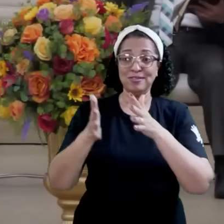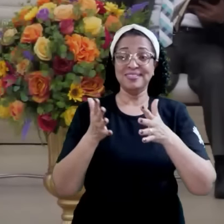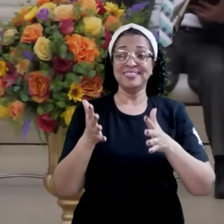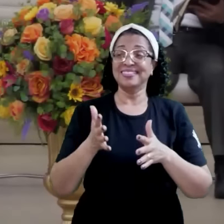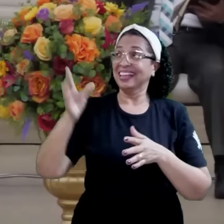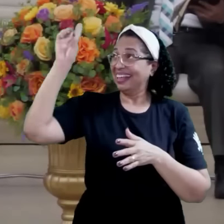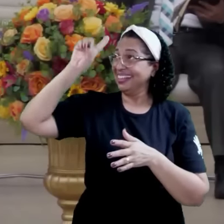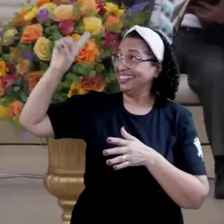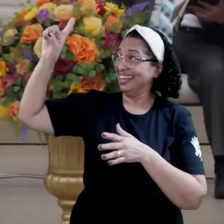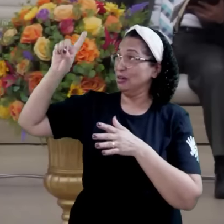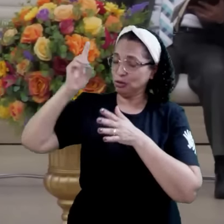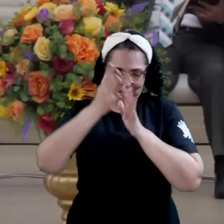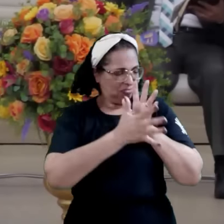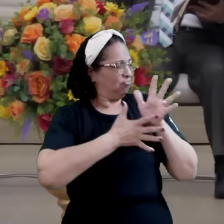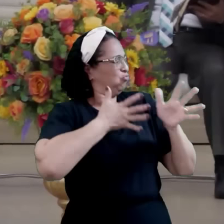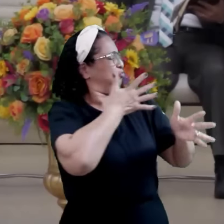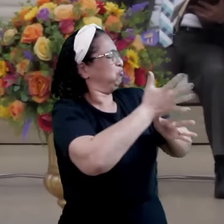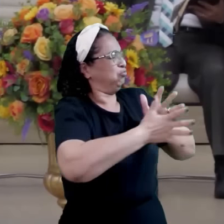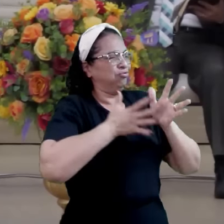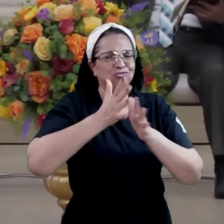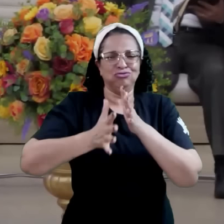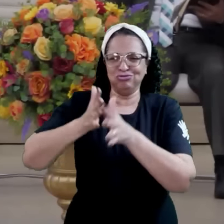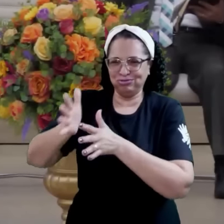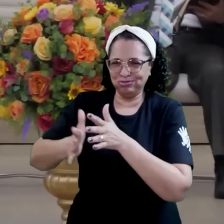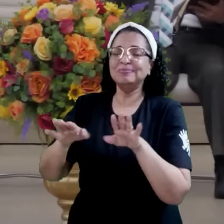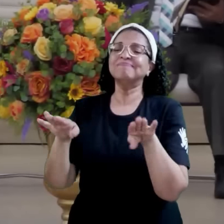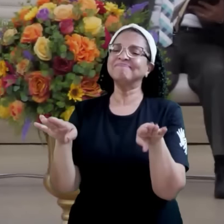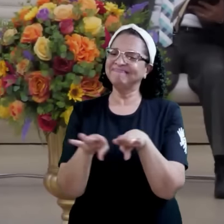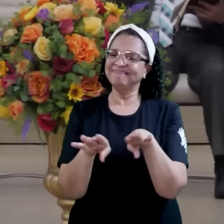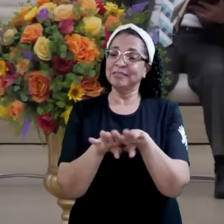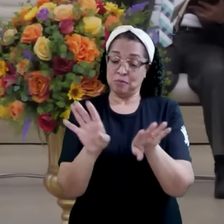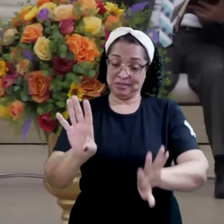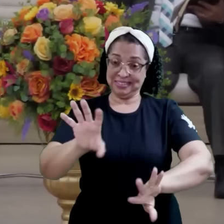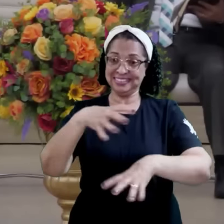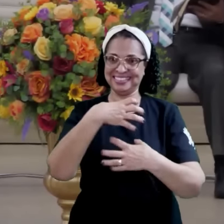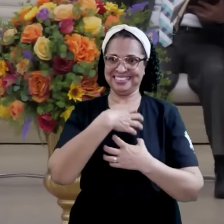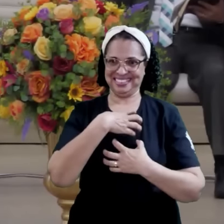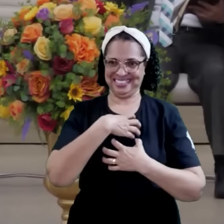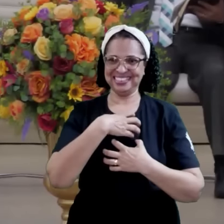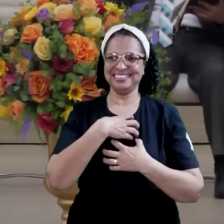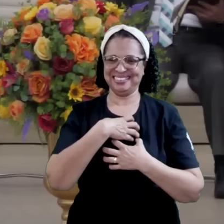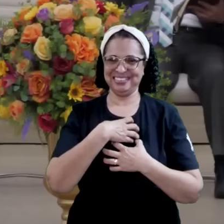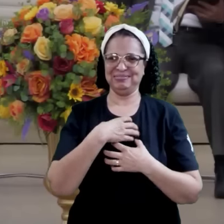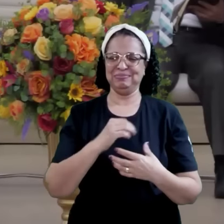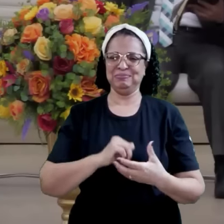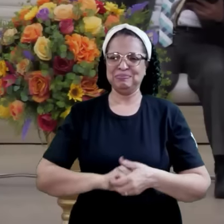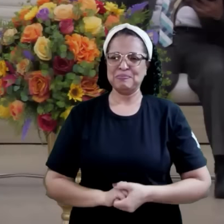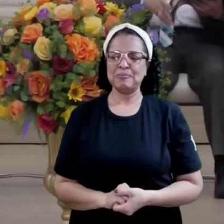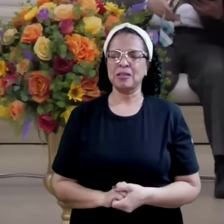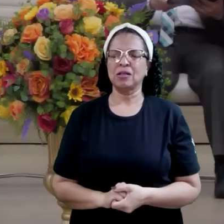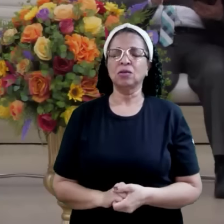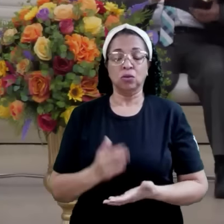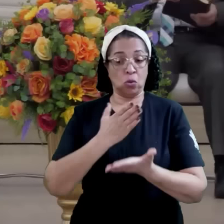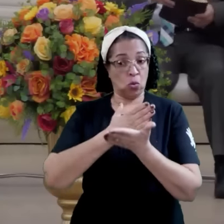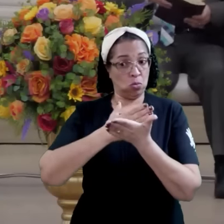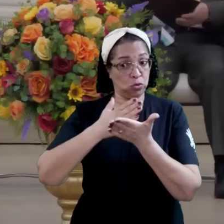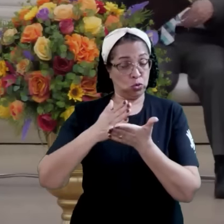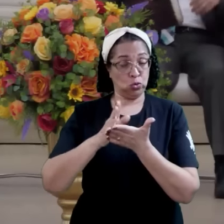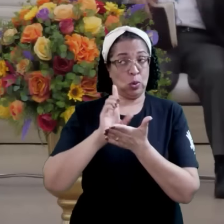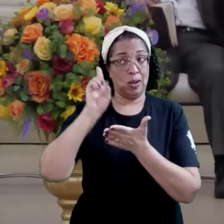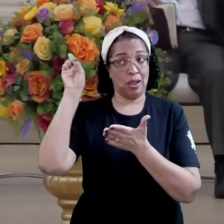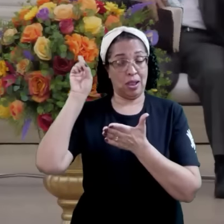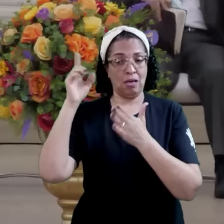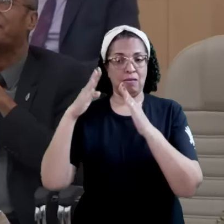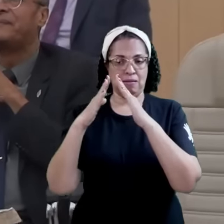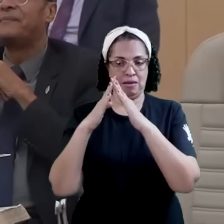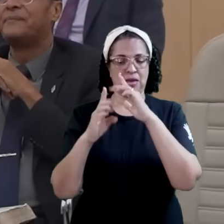também não sei se eu já contei isso aqui mas se eu contei eu vou contar de novo quando começamos o trabalho de perus lá em Catanduva alugamos o